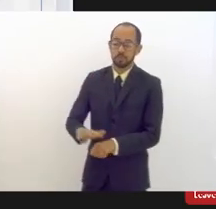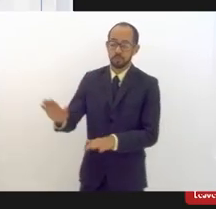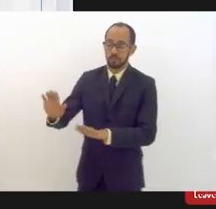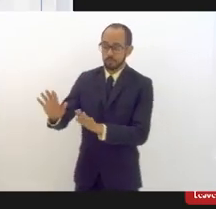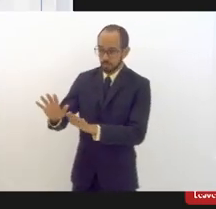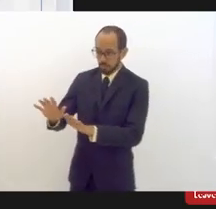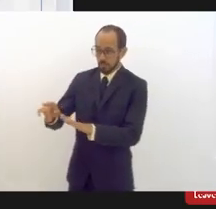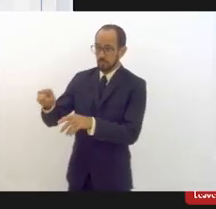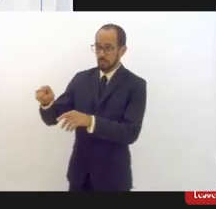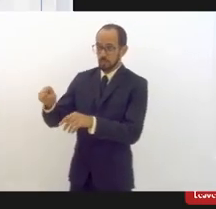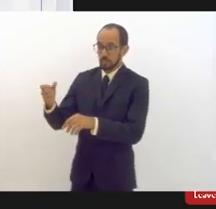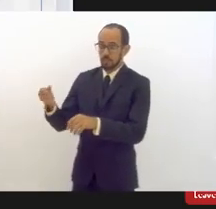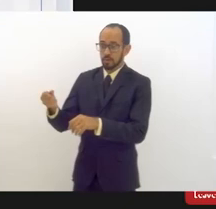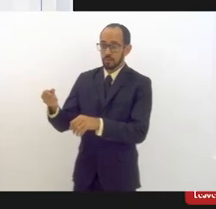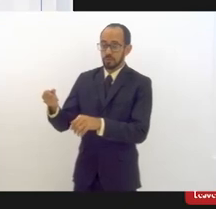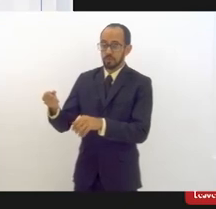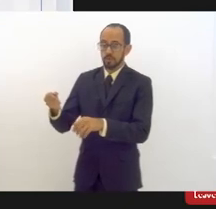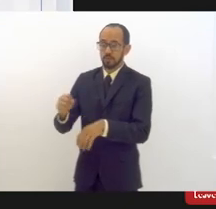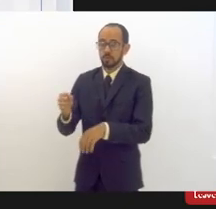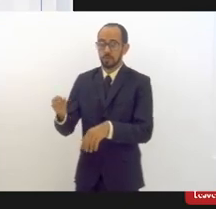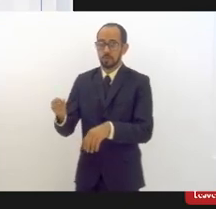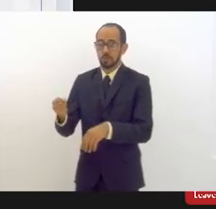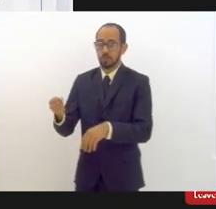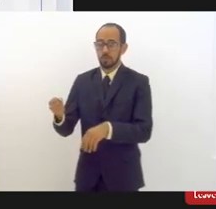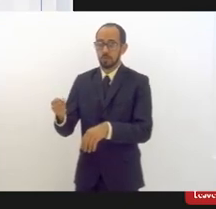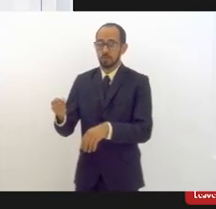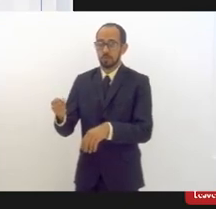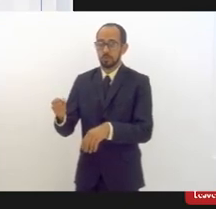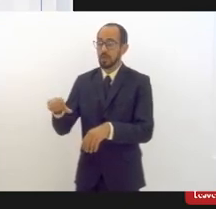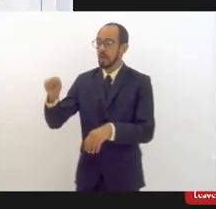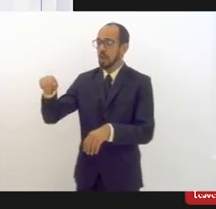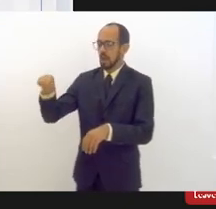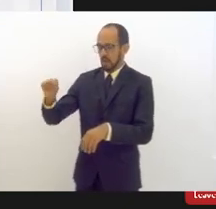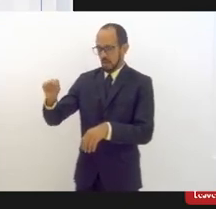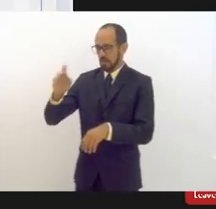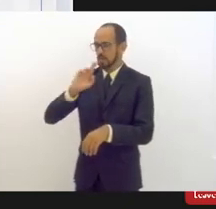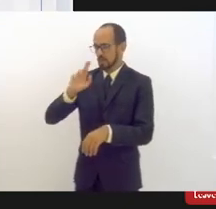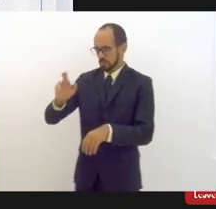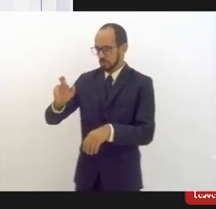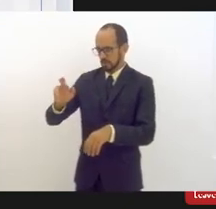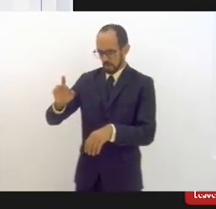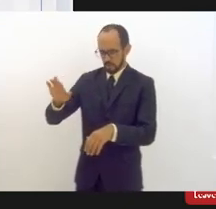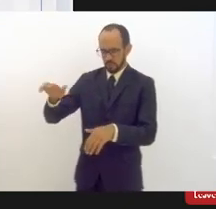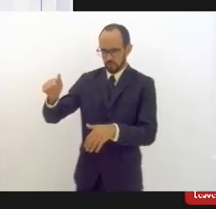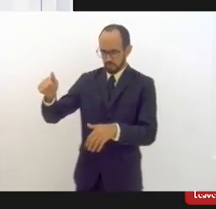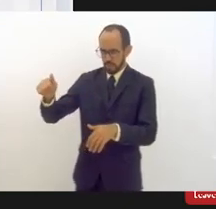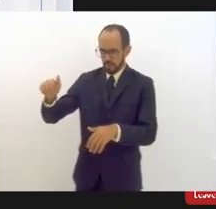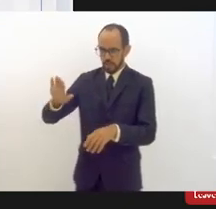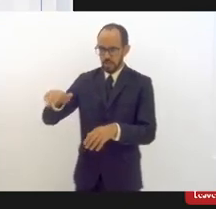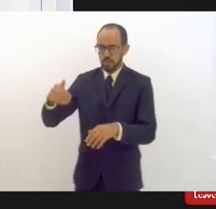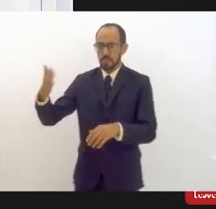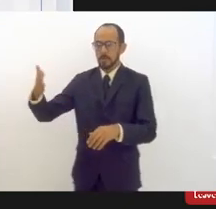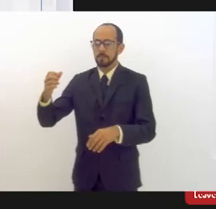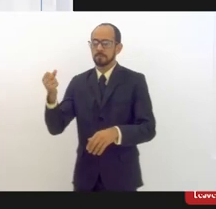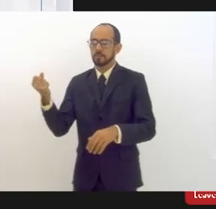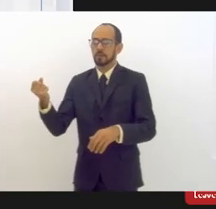Deputado, o que a gente chama de rede SEJA? É Ana Velasco. Quando a gente fala de rede SEJA, a gente tem 36